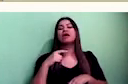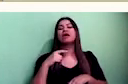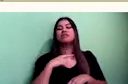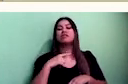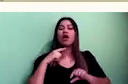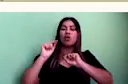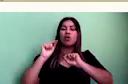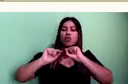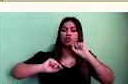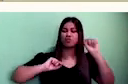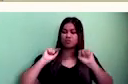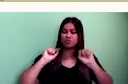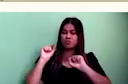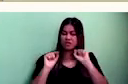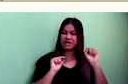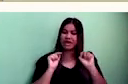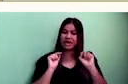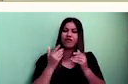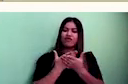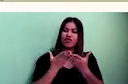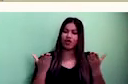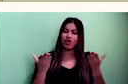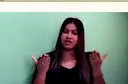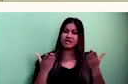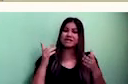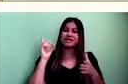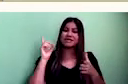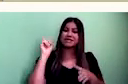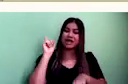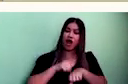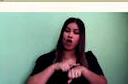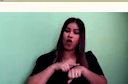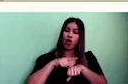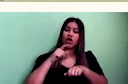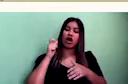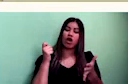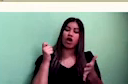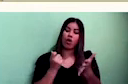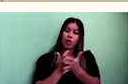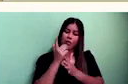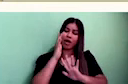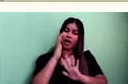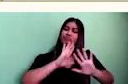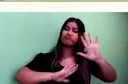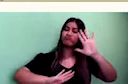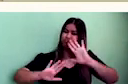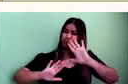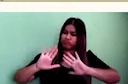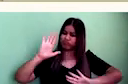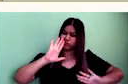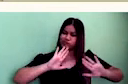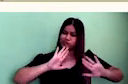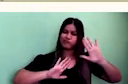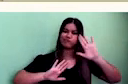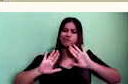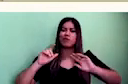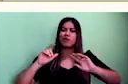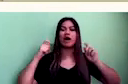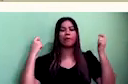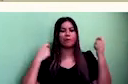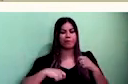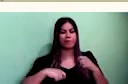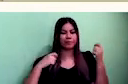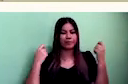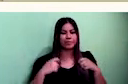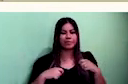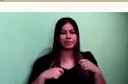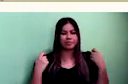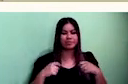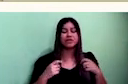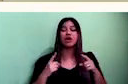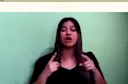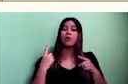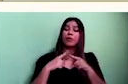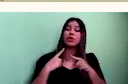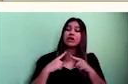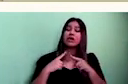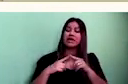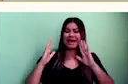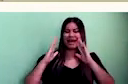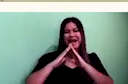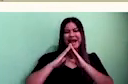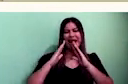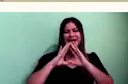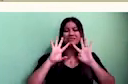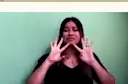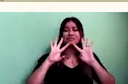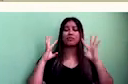vocês terem cuidado na hora de comprar, porque a gente está trancado em casa, a gente está comprando muita coisa pela internet, e muitas vezes